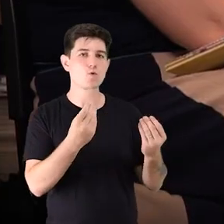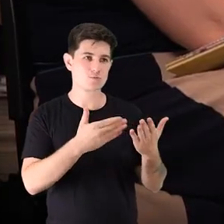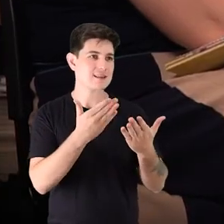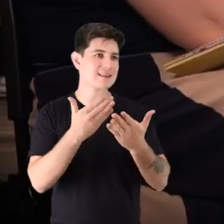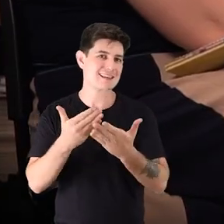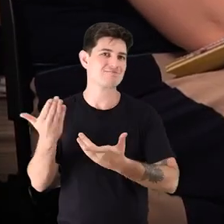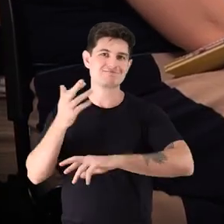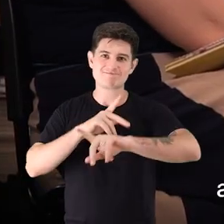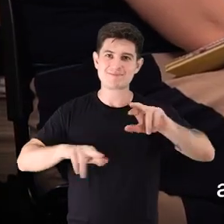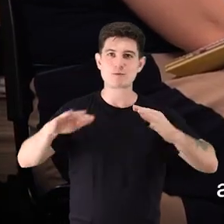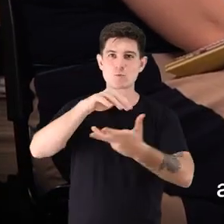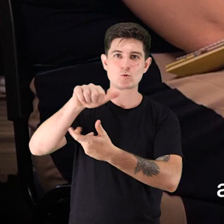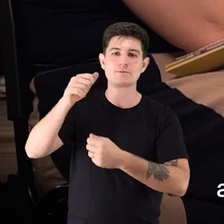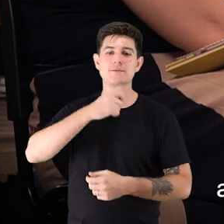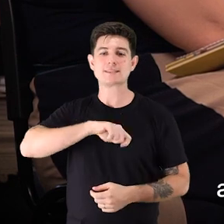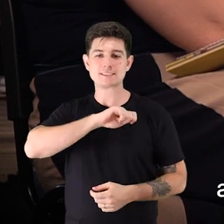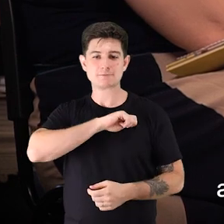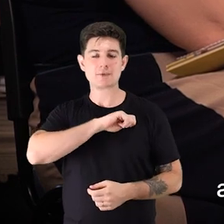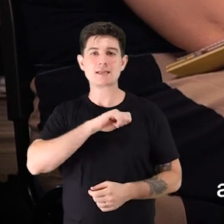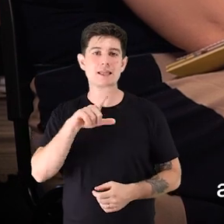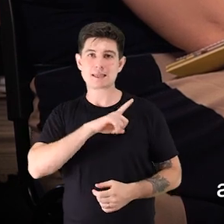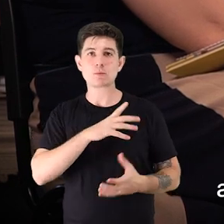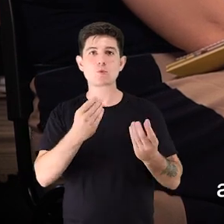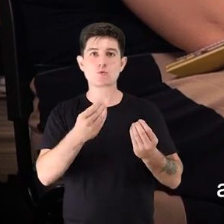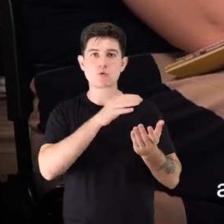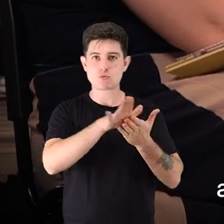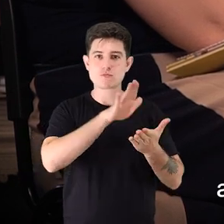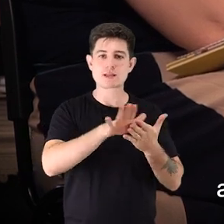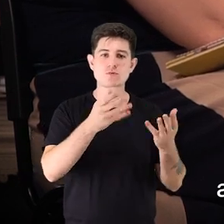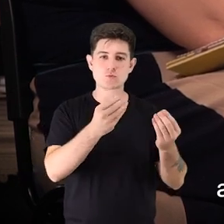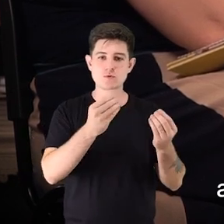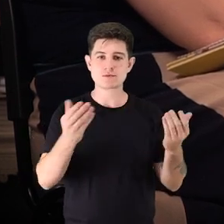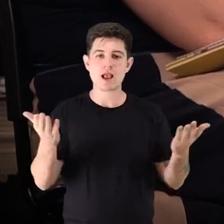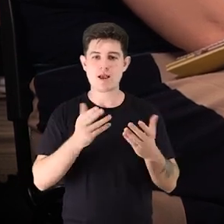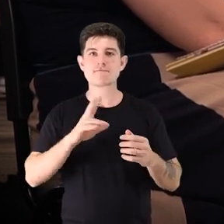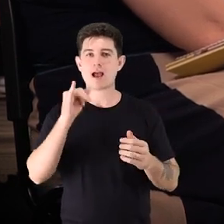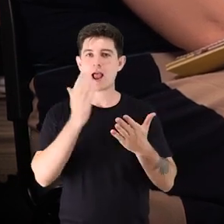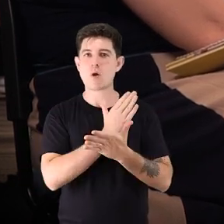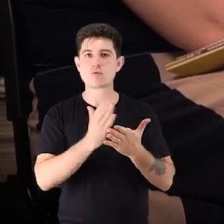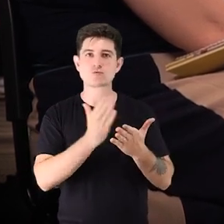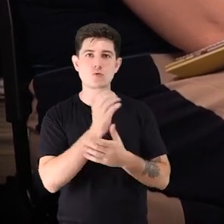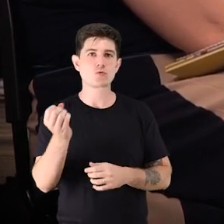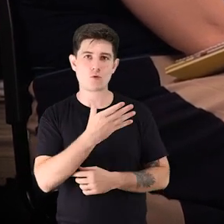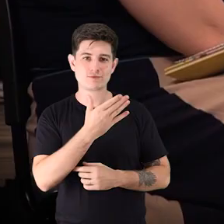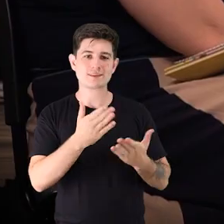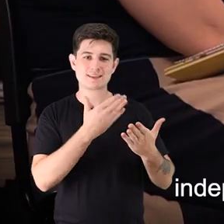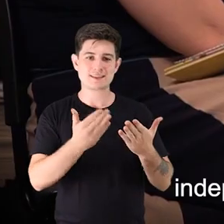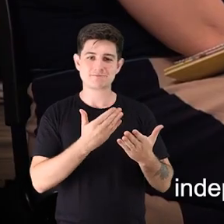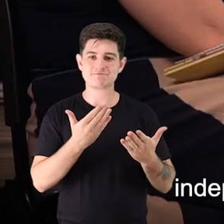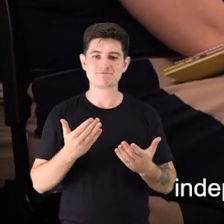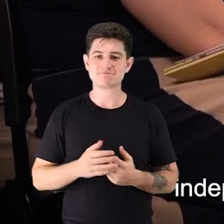livros espalhados pelo mundo. A Espanha é um país que eu tenho publicado bastante, né? Aí vão sair agora uns livros novos,